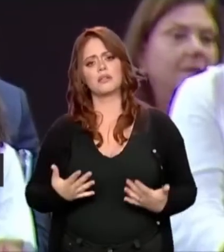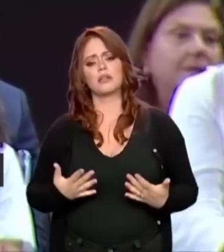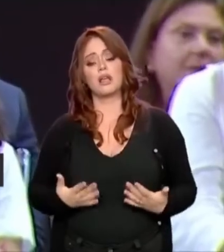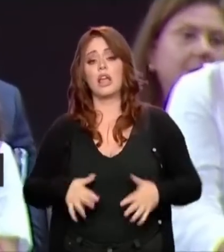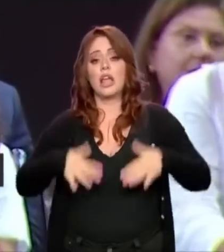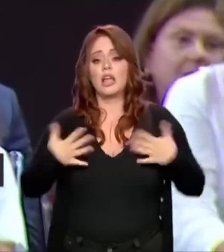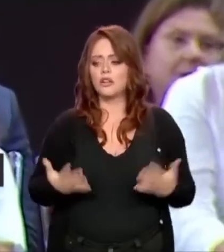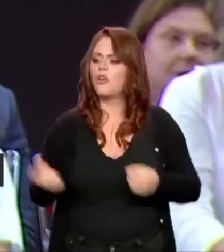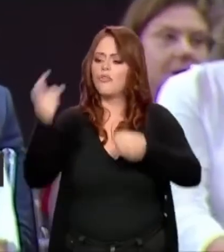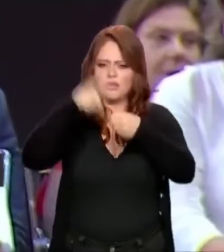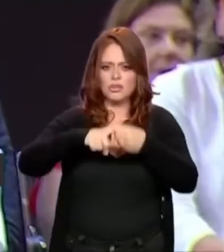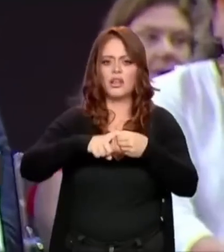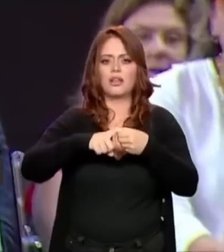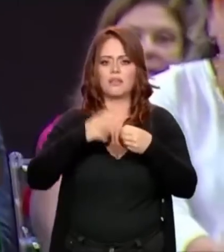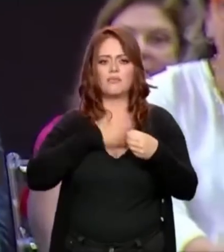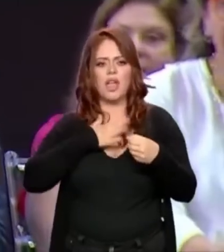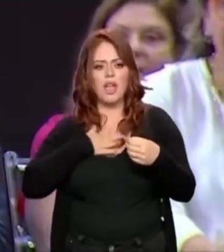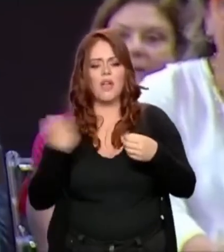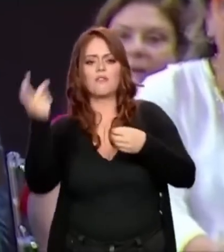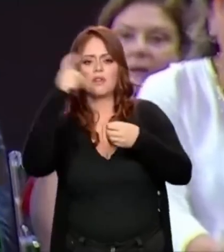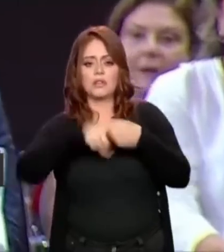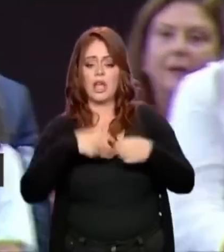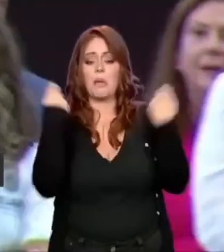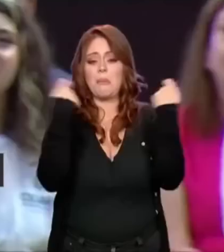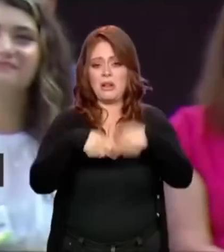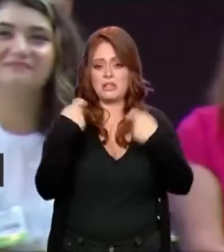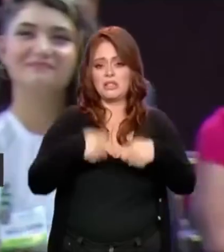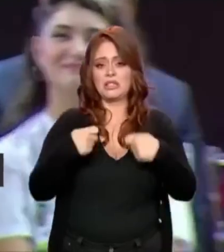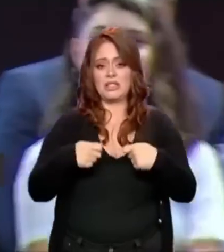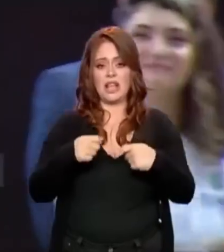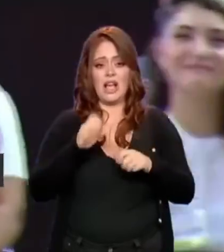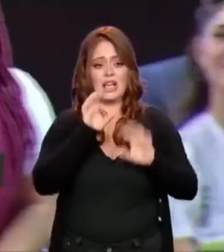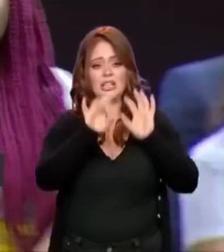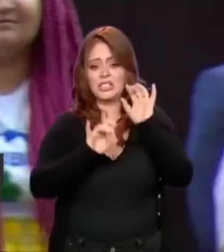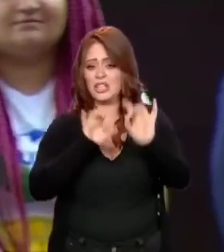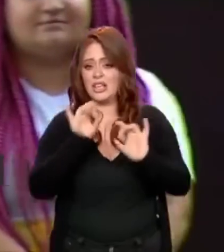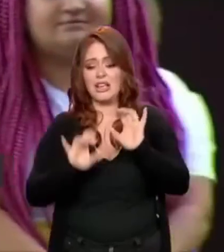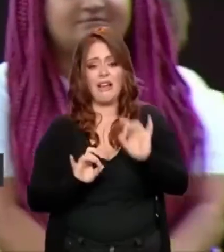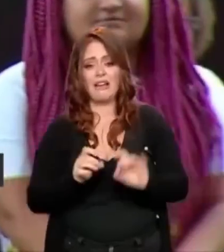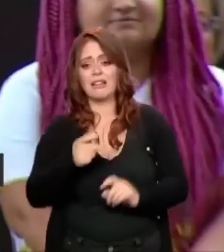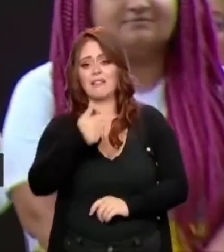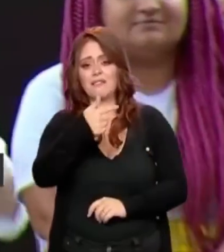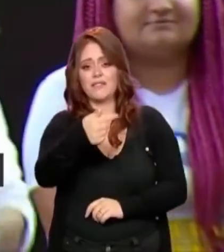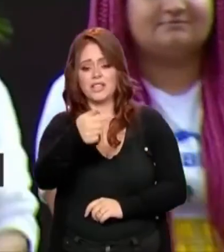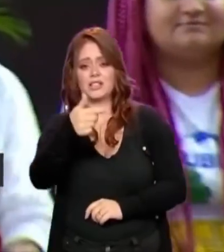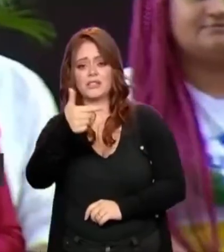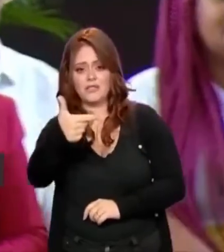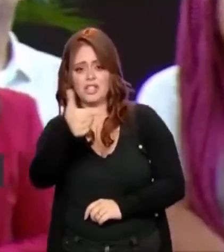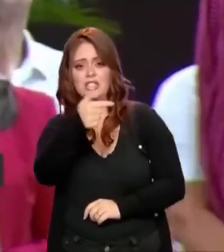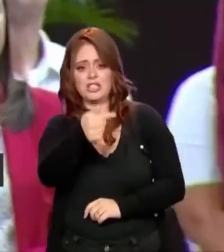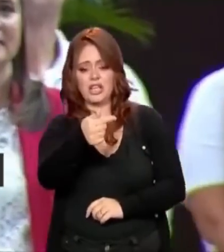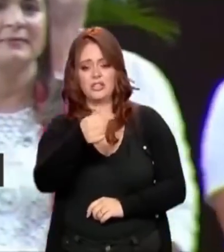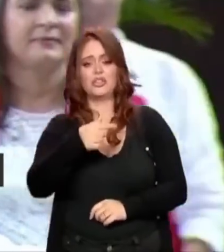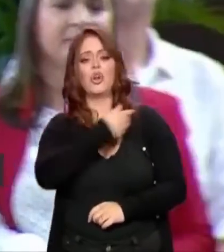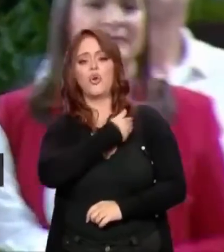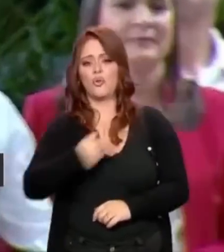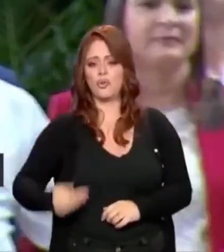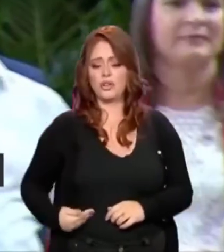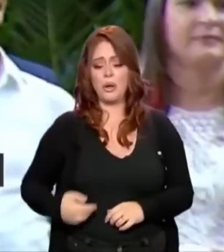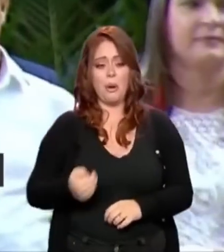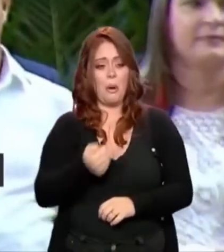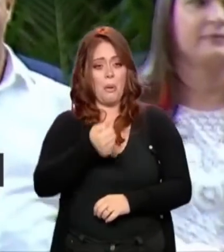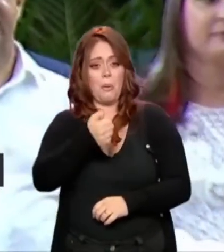Por isso eu estou de volta. E vou precisar dos 27 governadores, vou precisar dos